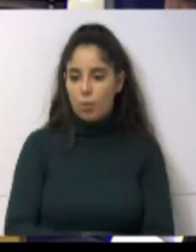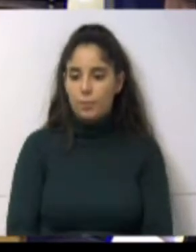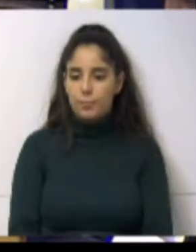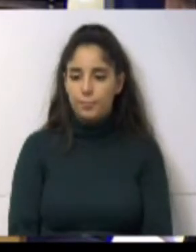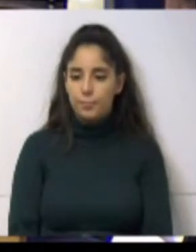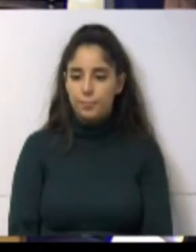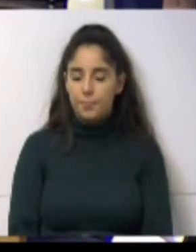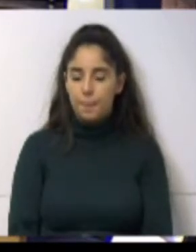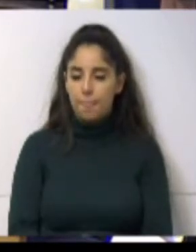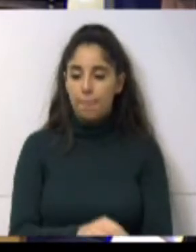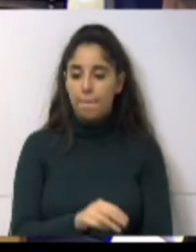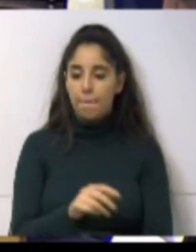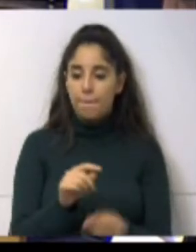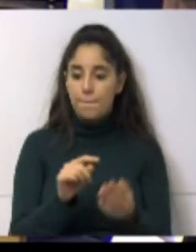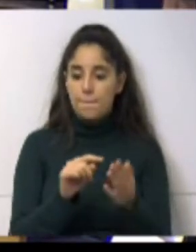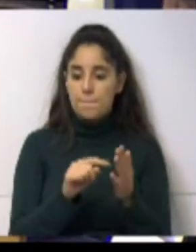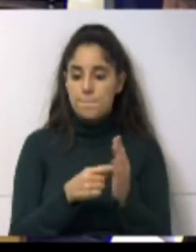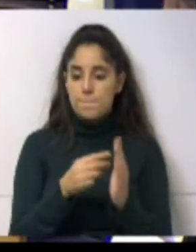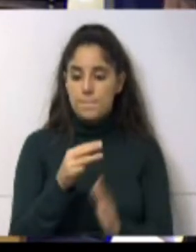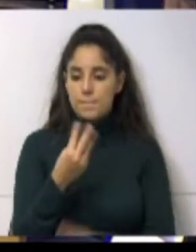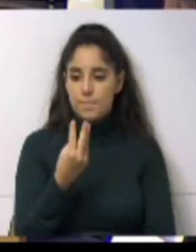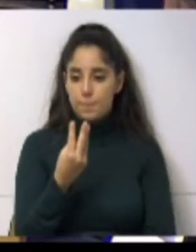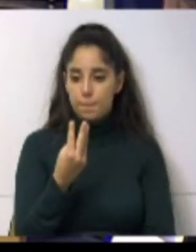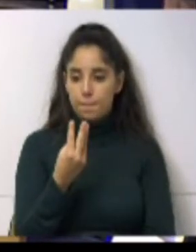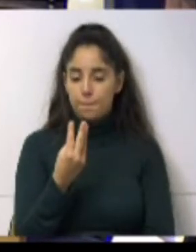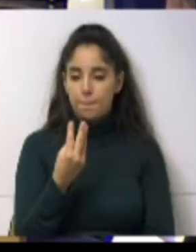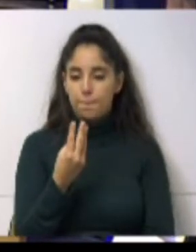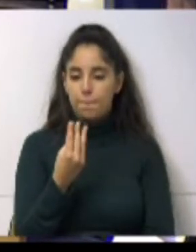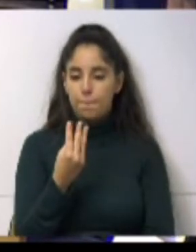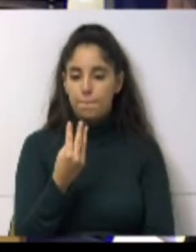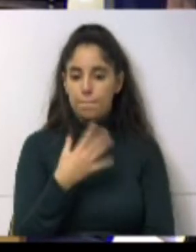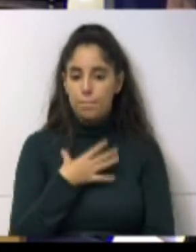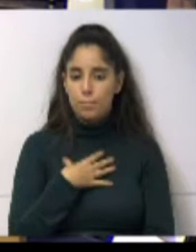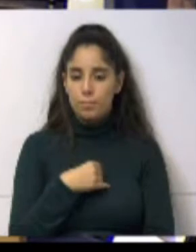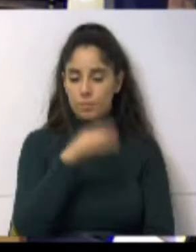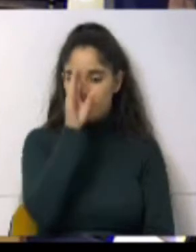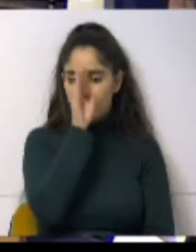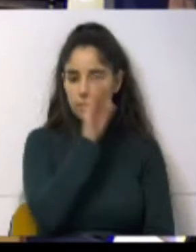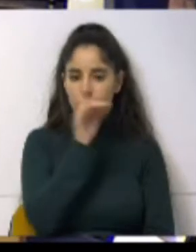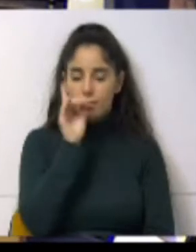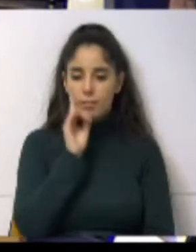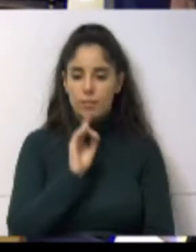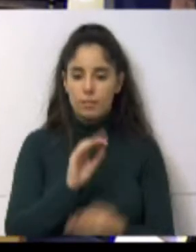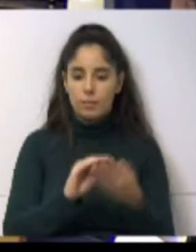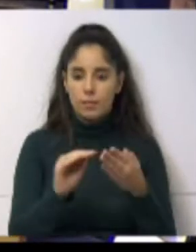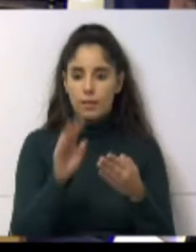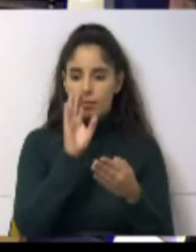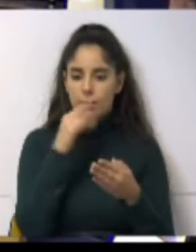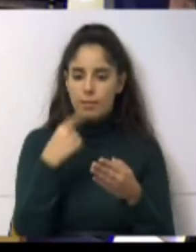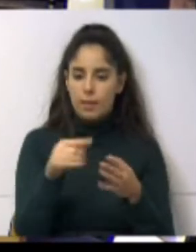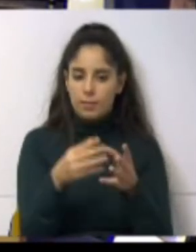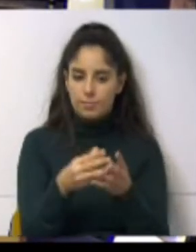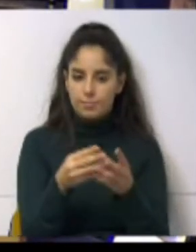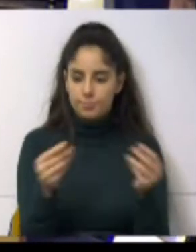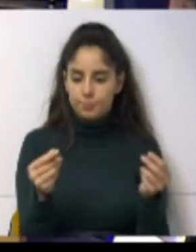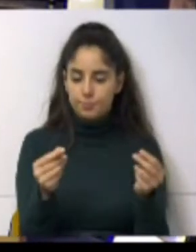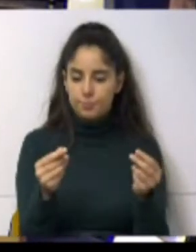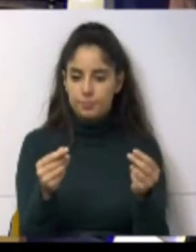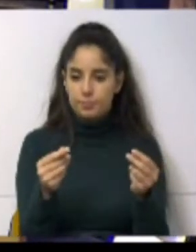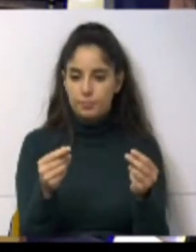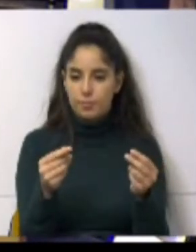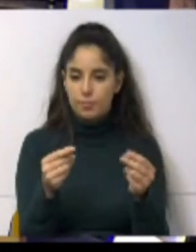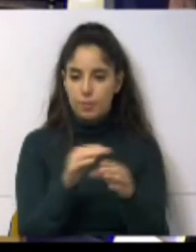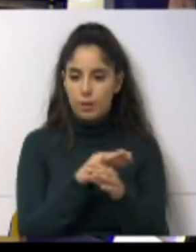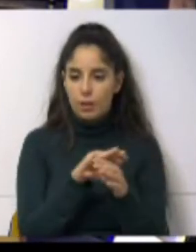Em terceiro lugar, gostaria que saber da Sra. Secretária se tem alguma solução para este